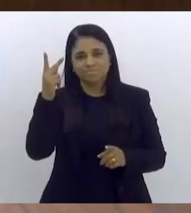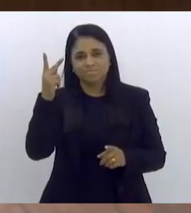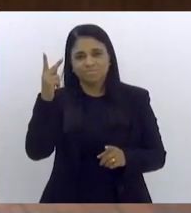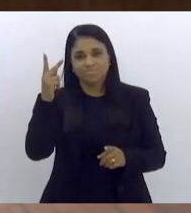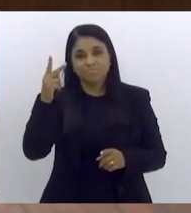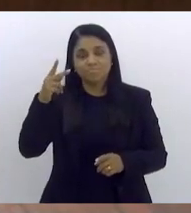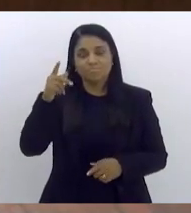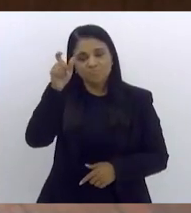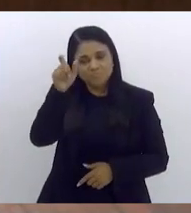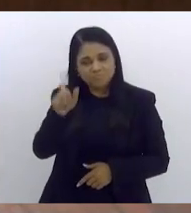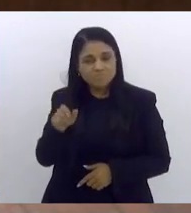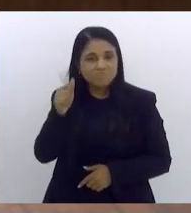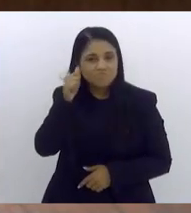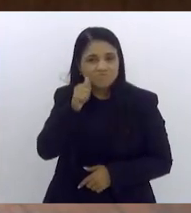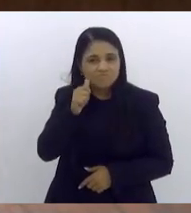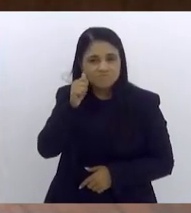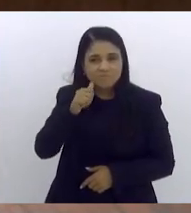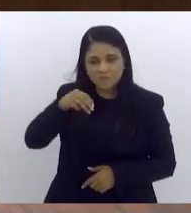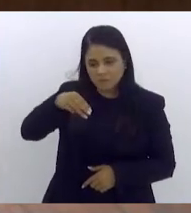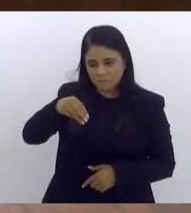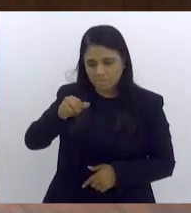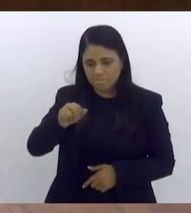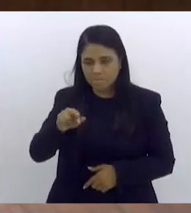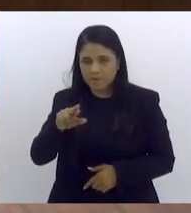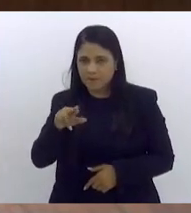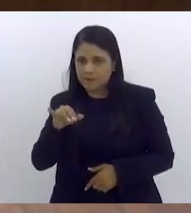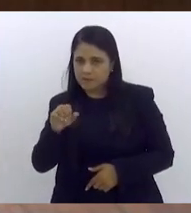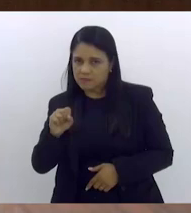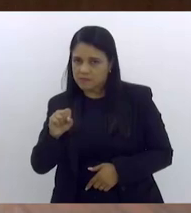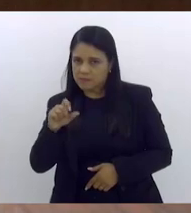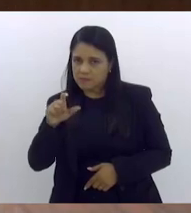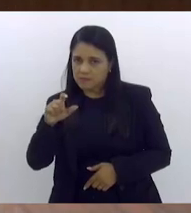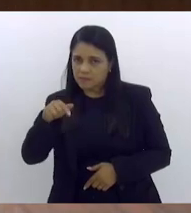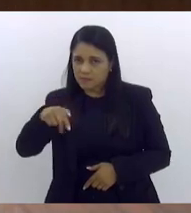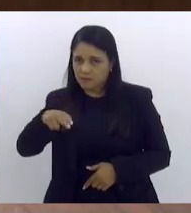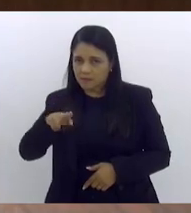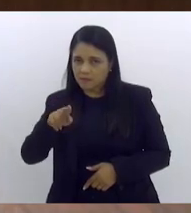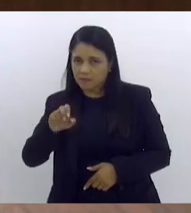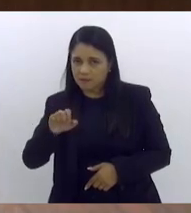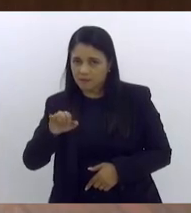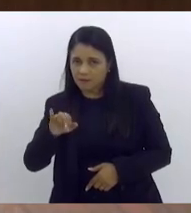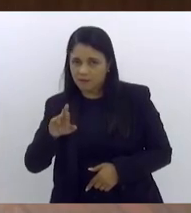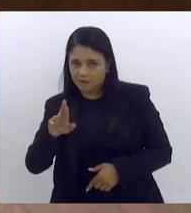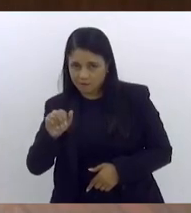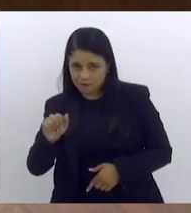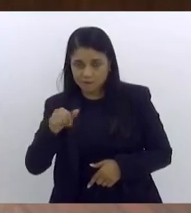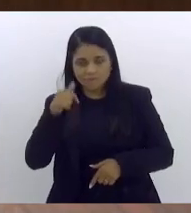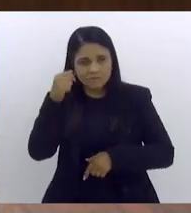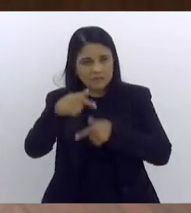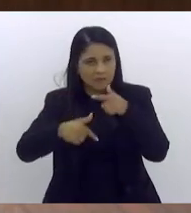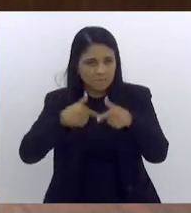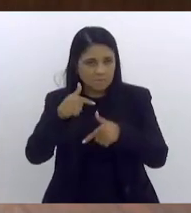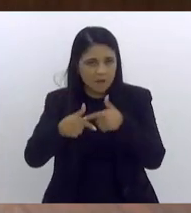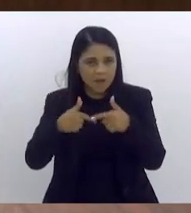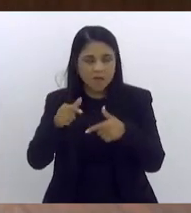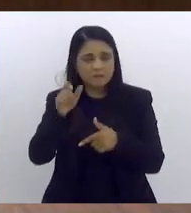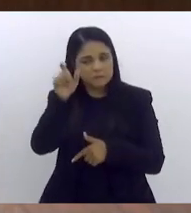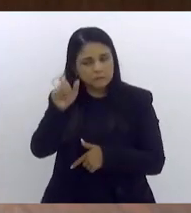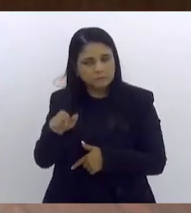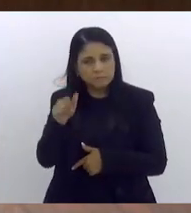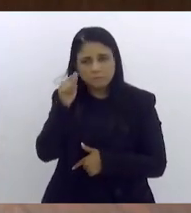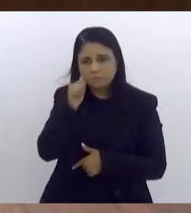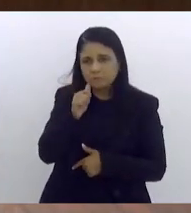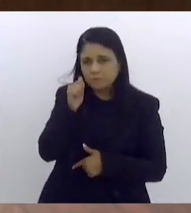das marisqueiras, né? Das mulheres marisqueiras. Eu acho que as mulheres